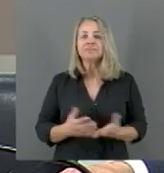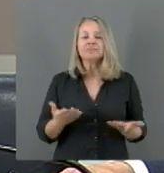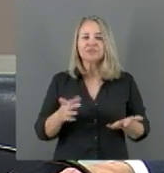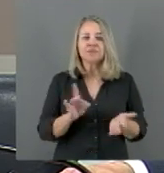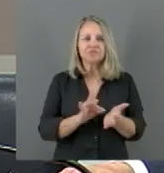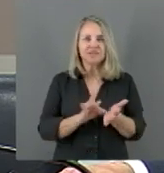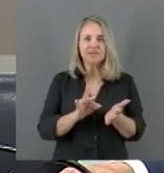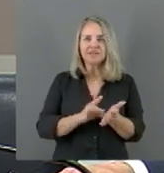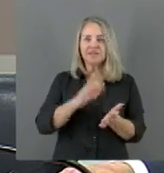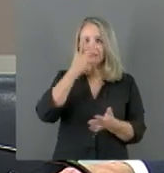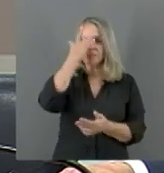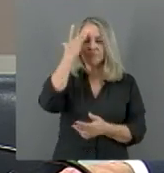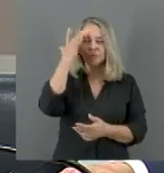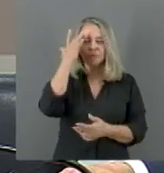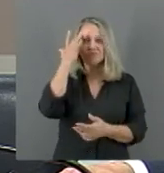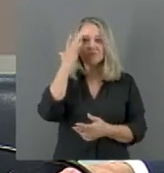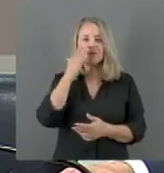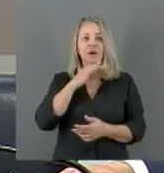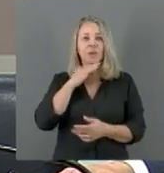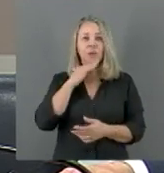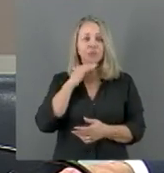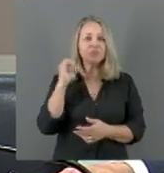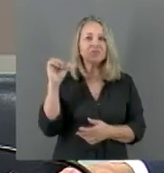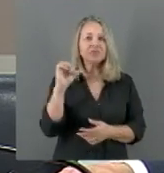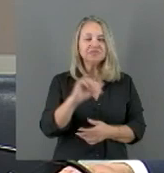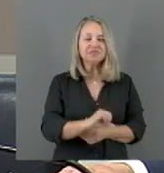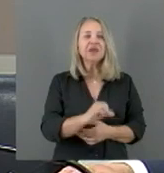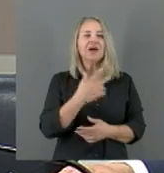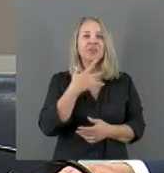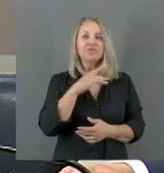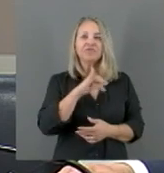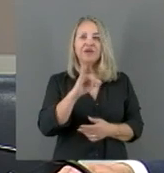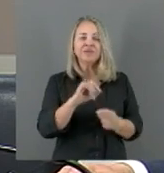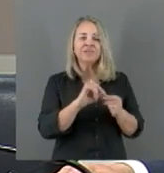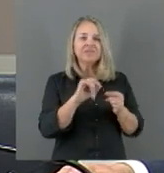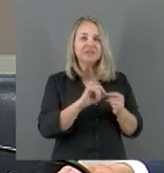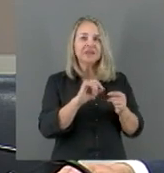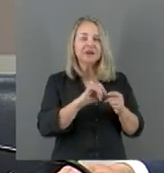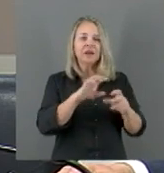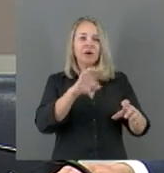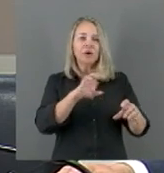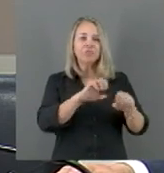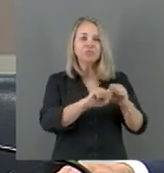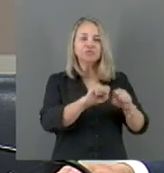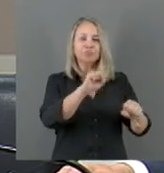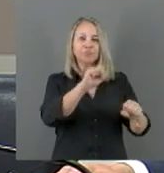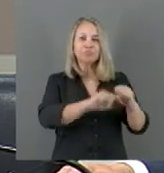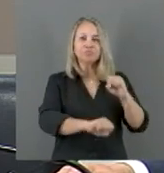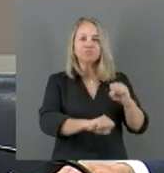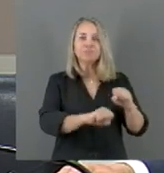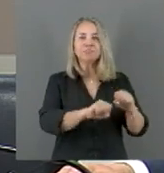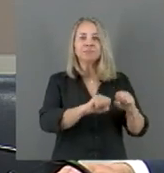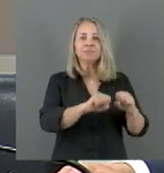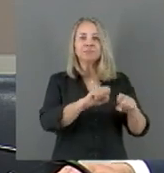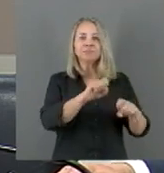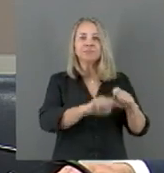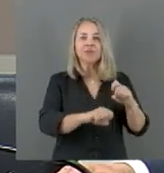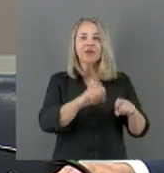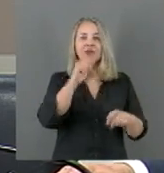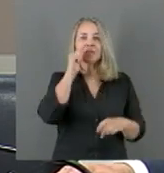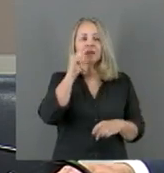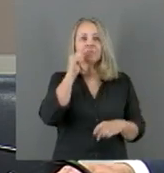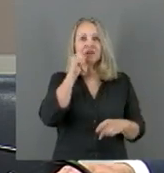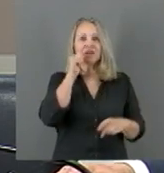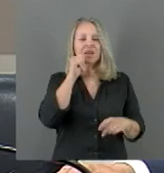verdadeiros terroristas dizem que vão promover um estupro coletivo da deputada, sob